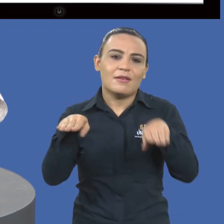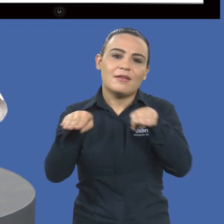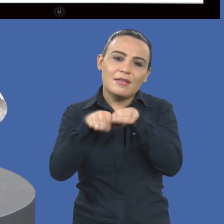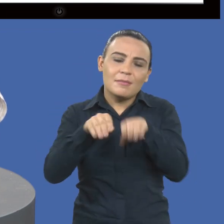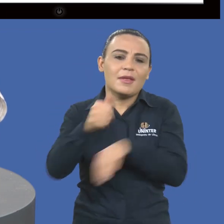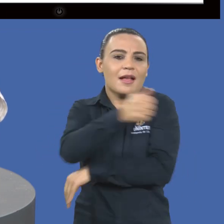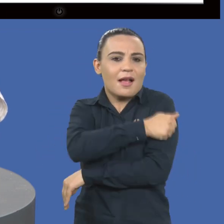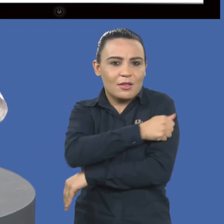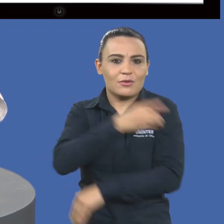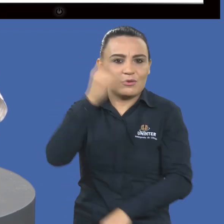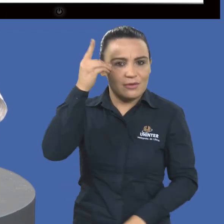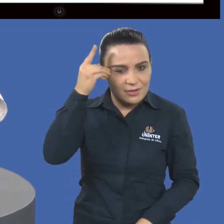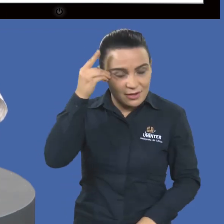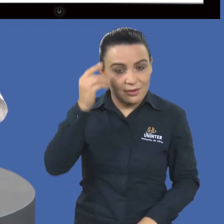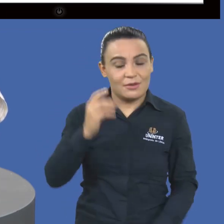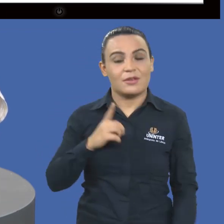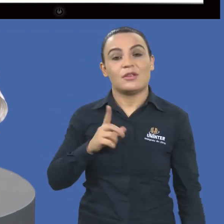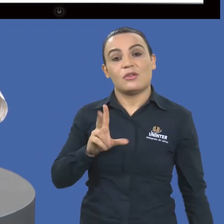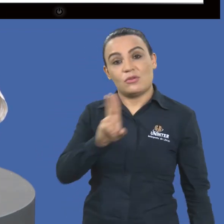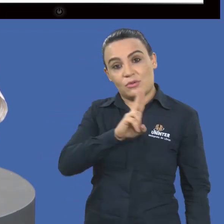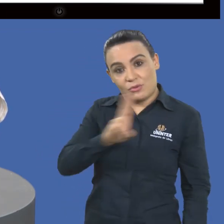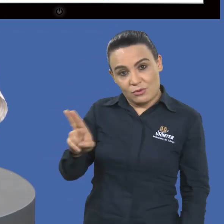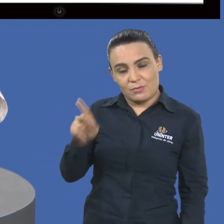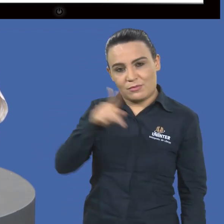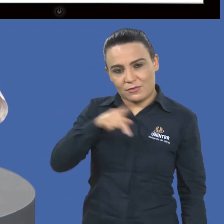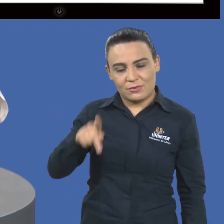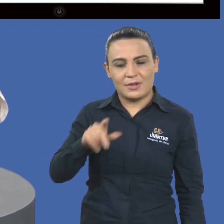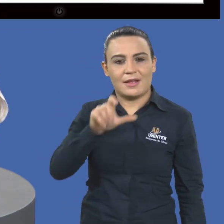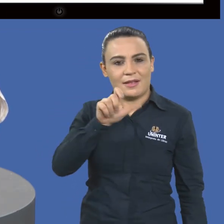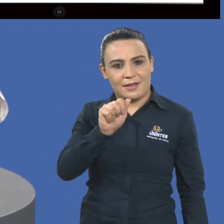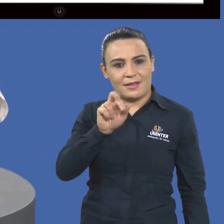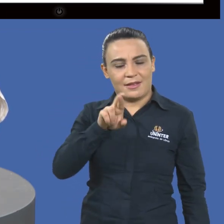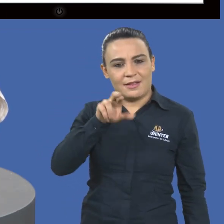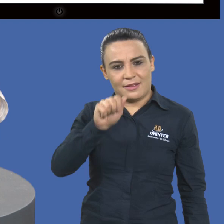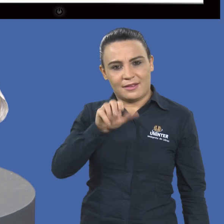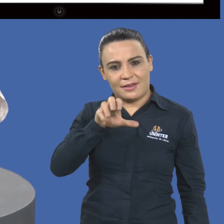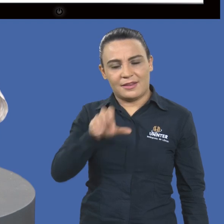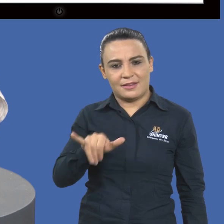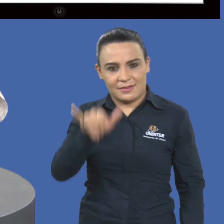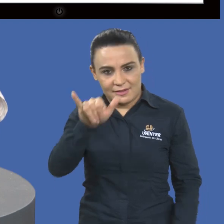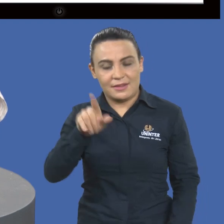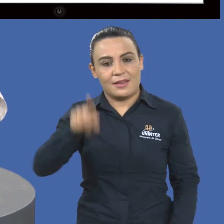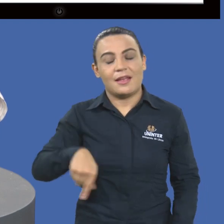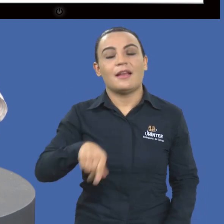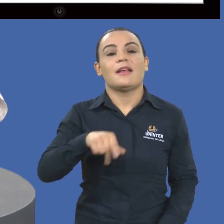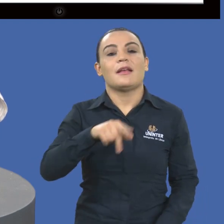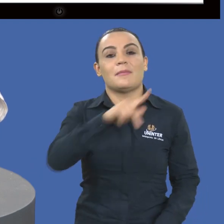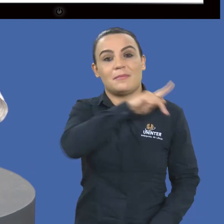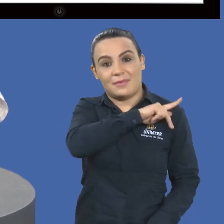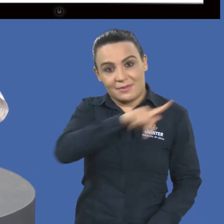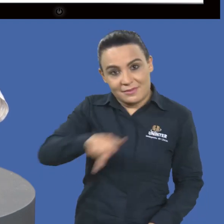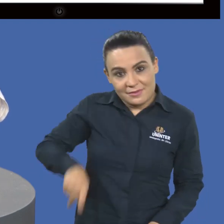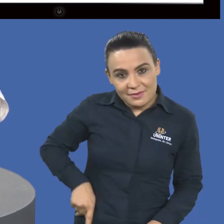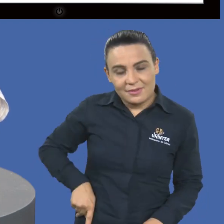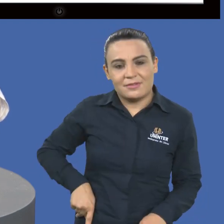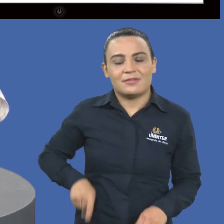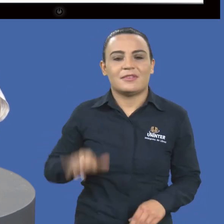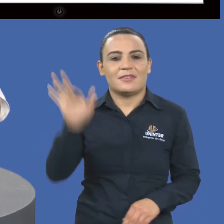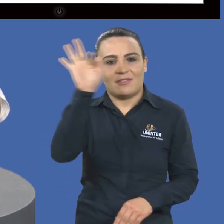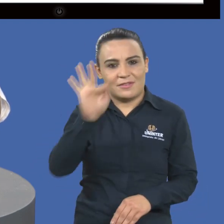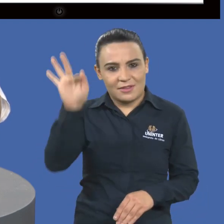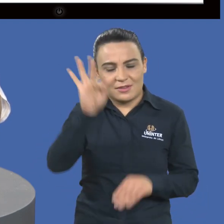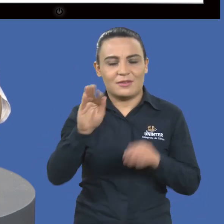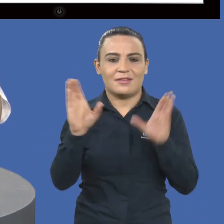Down. Então, em nome da professora Araci Ledo, que é a presidente da Federação Nacional das